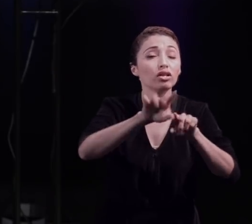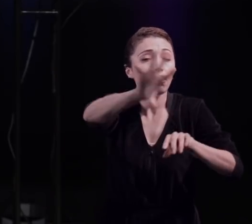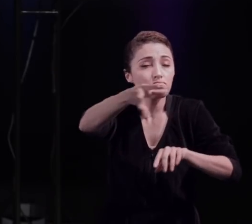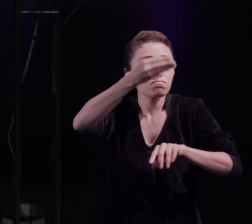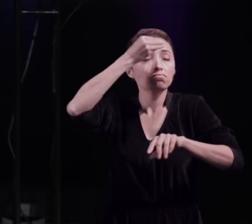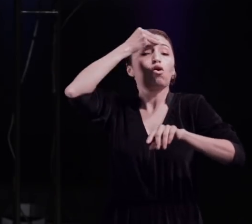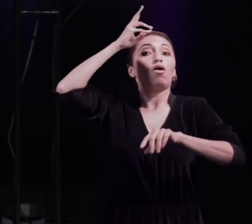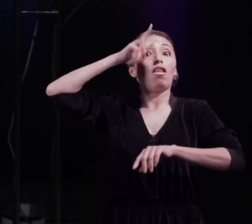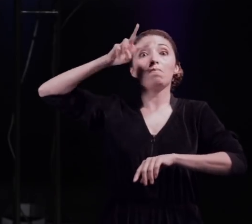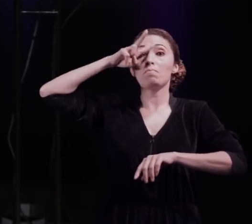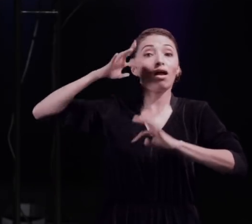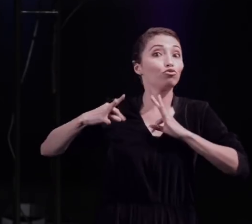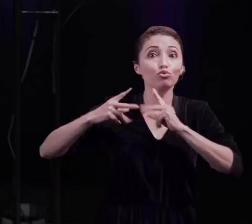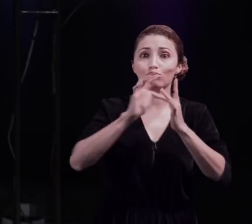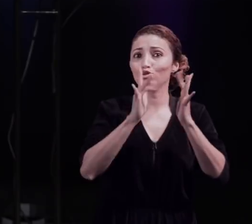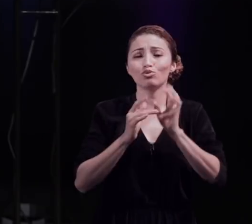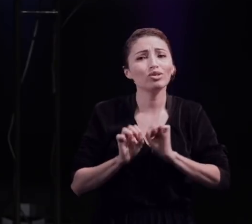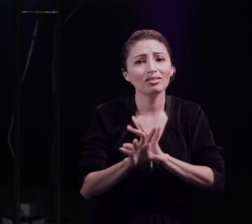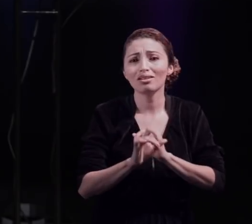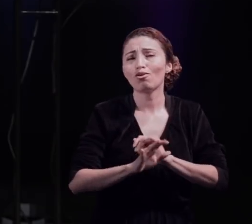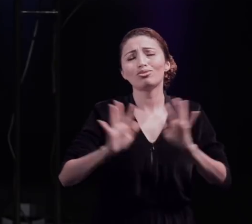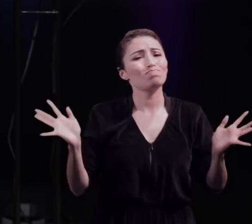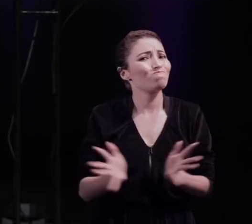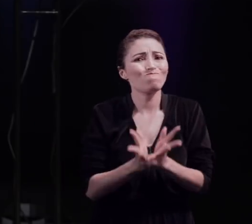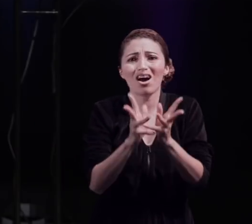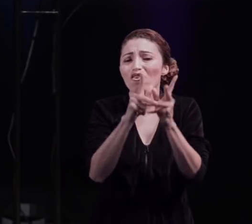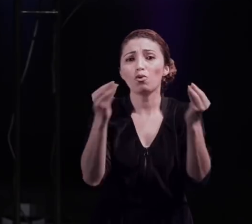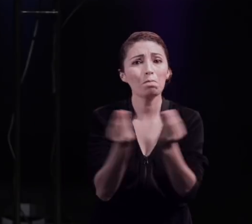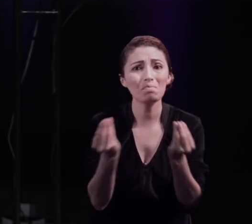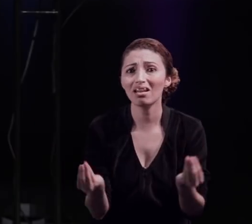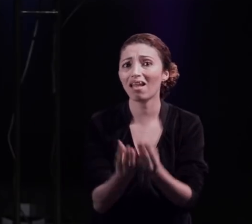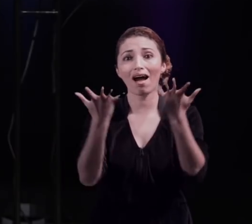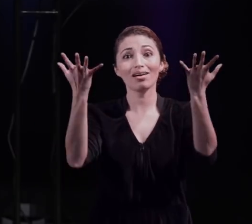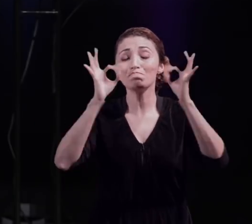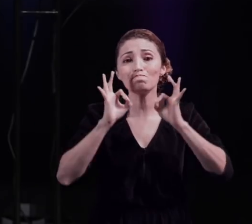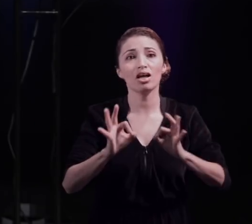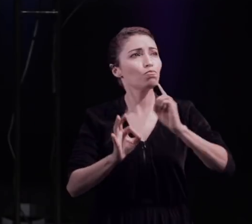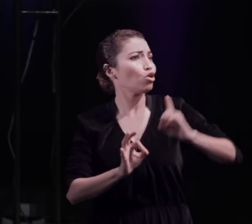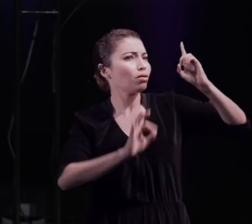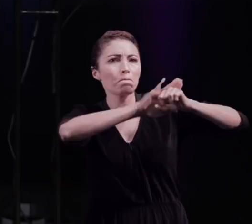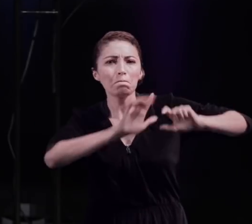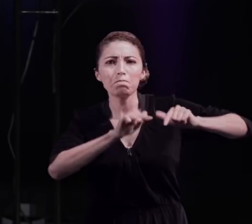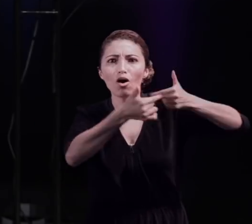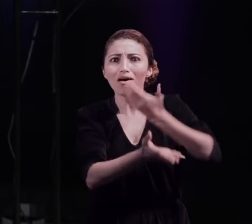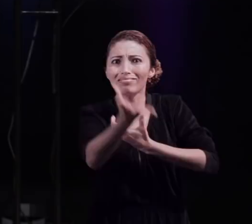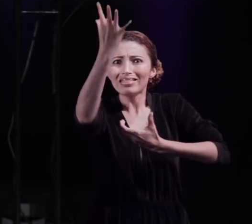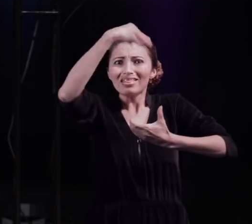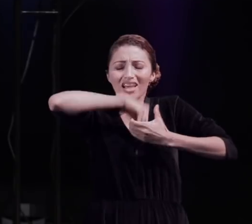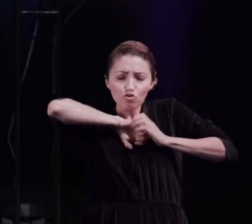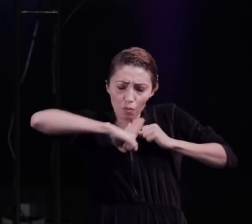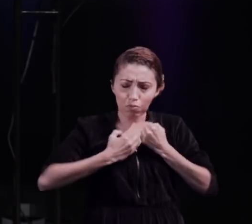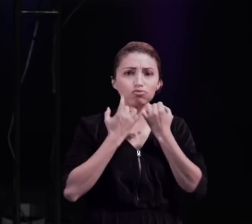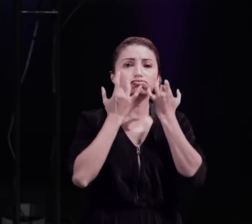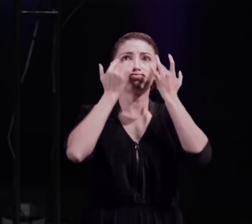lembrar. E isso é maravilhoso. Isso é sobrenatural. É uma ação de Deus que parte de